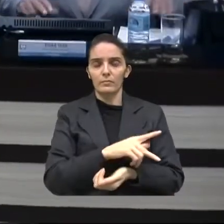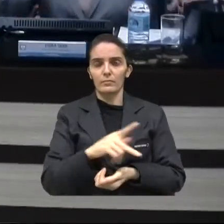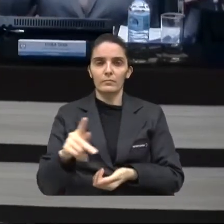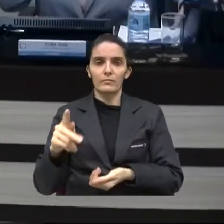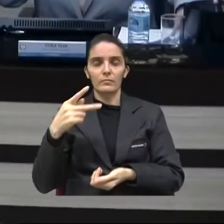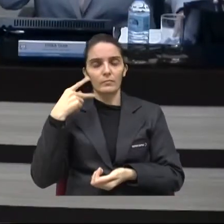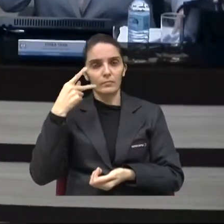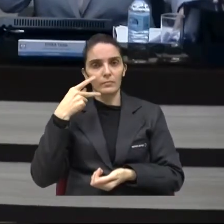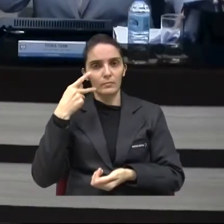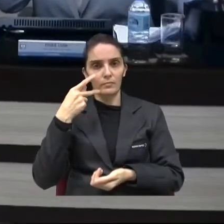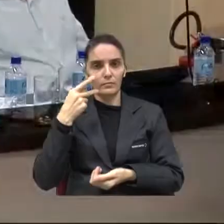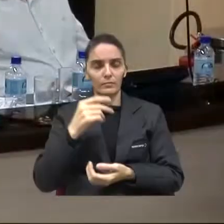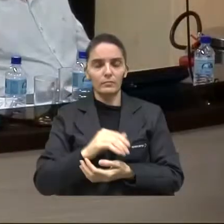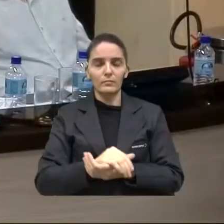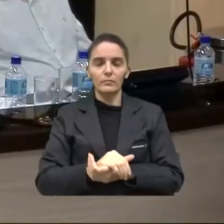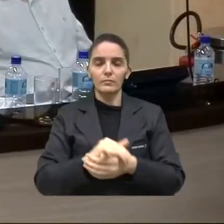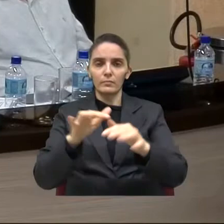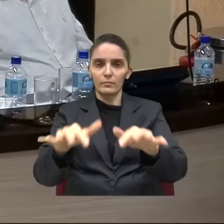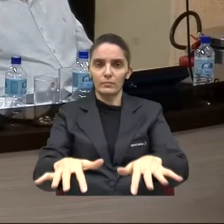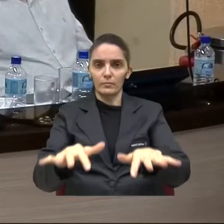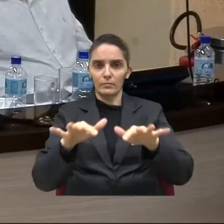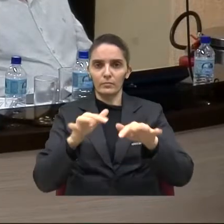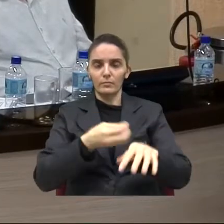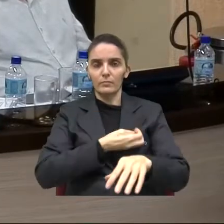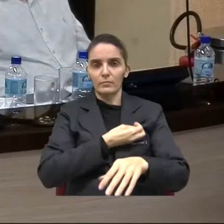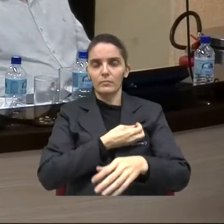amigos vereadores, povo que aqui se encontra,